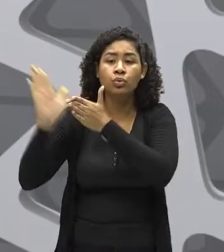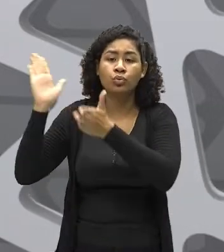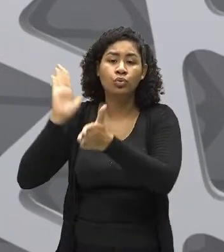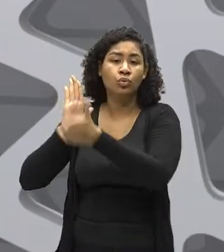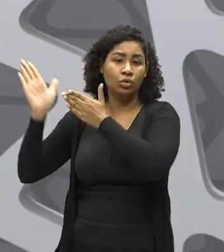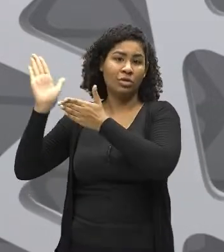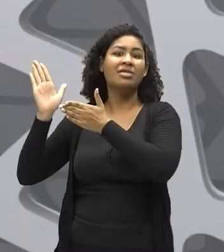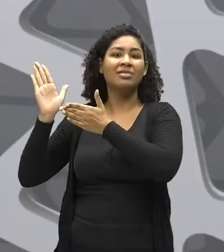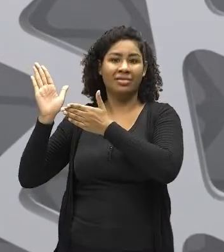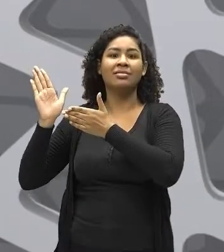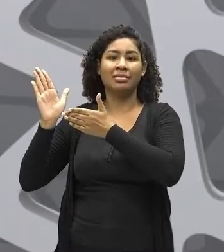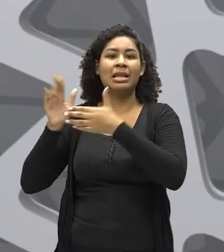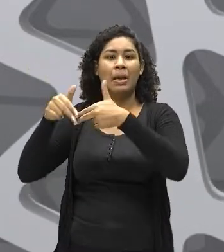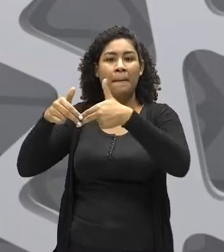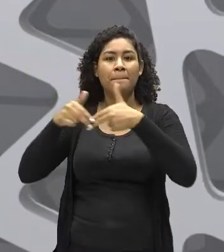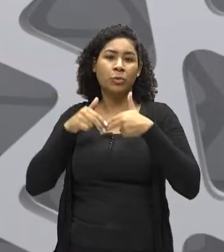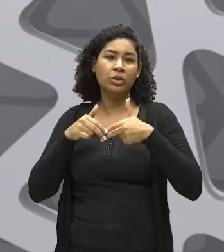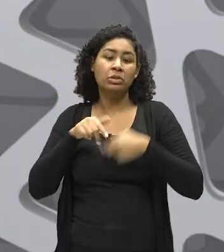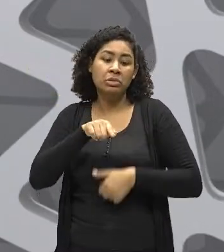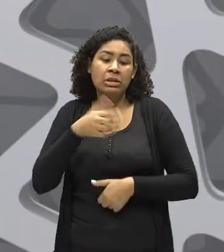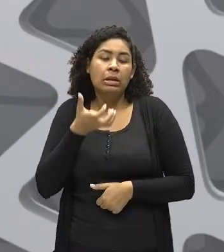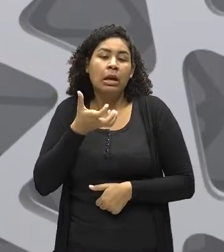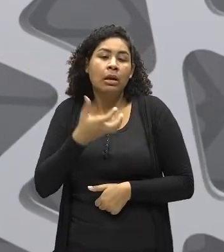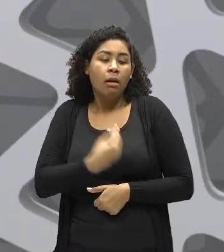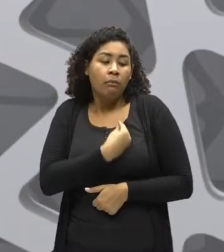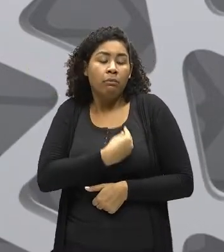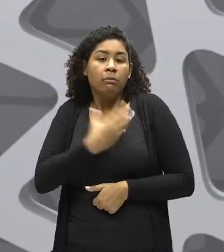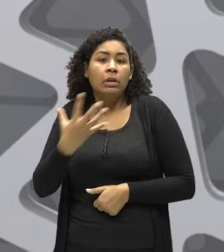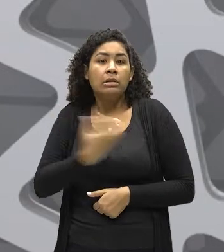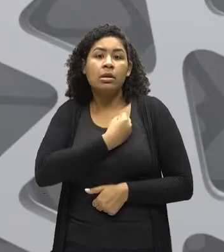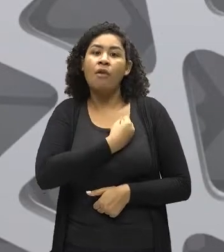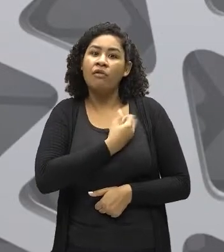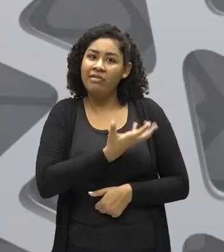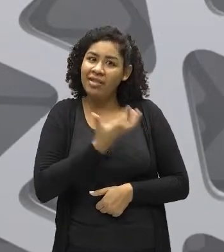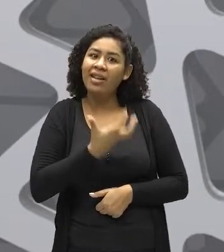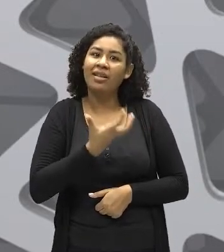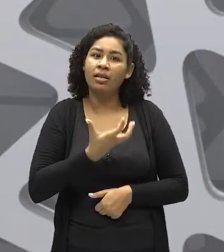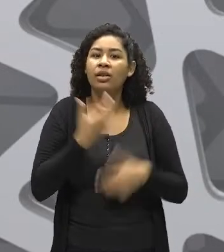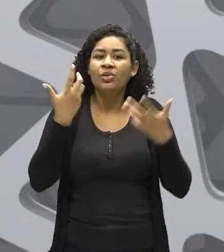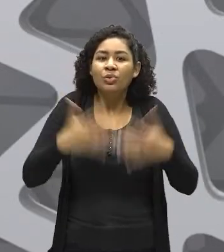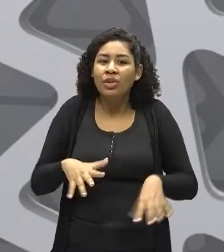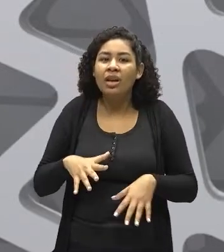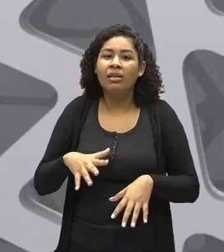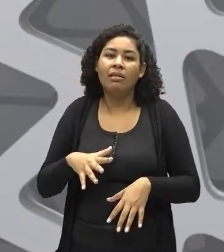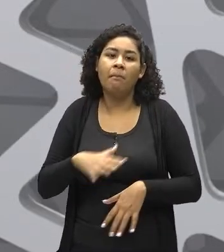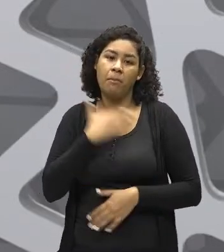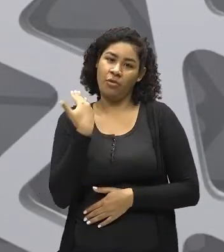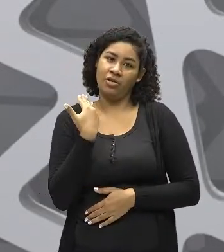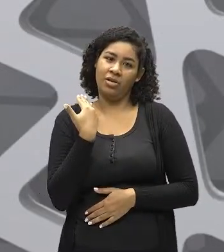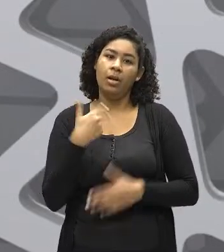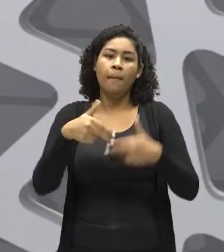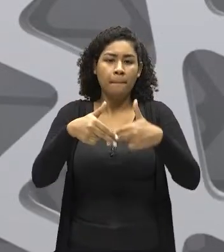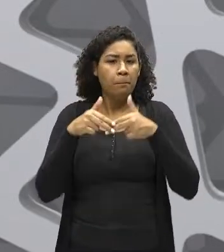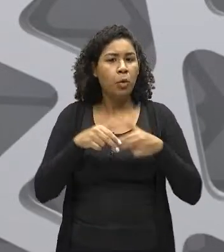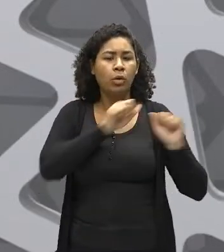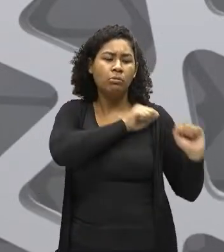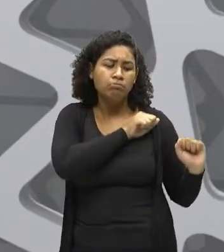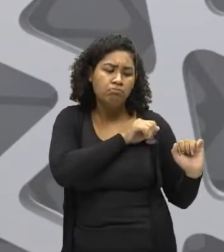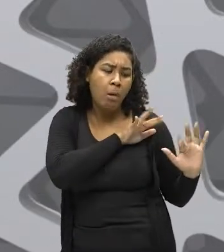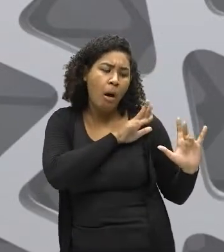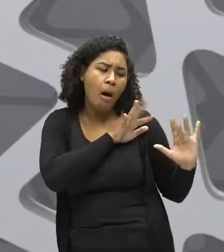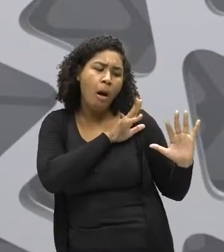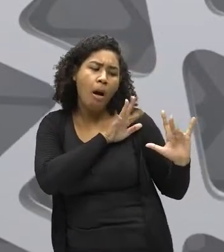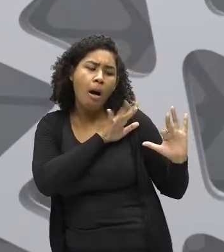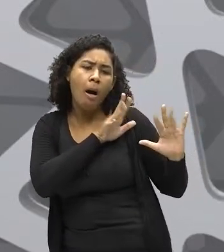uma questão de vamos sobreviver. Não vamos permitir que os colonizadores acabem conosco. Então, muitas etnias saíram